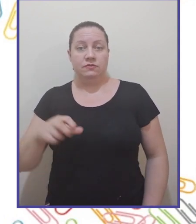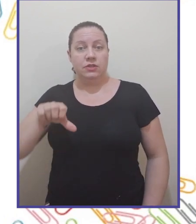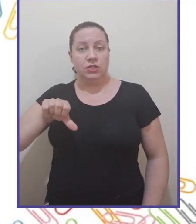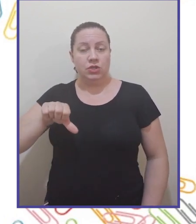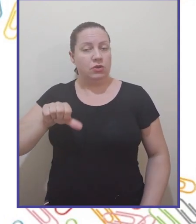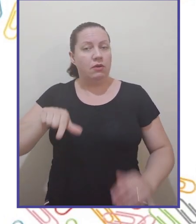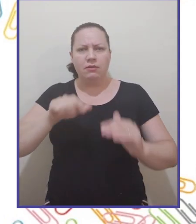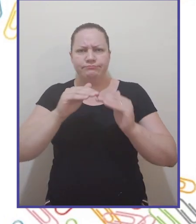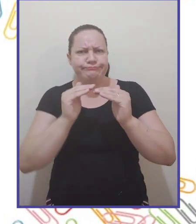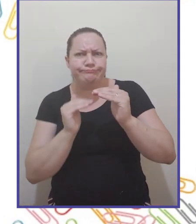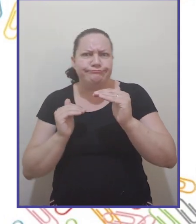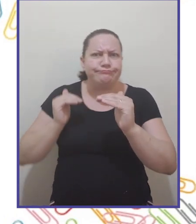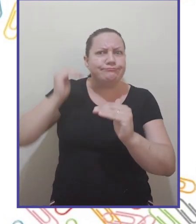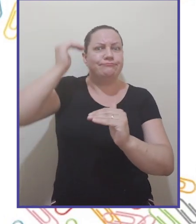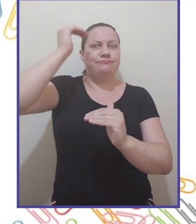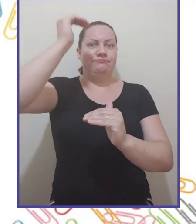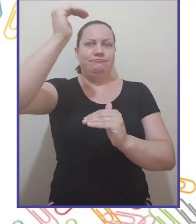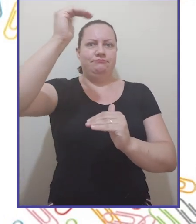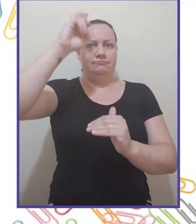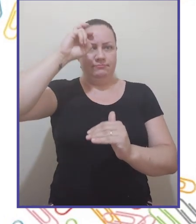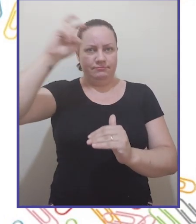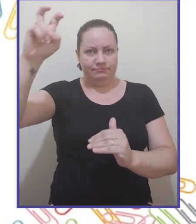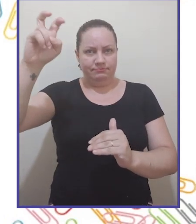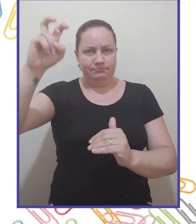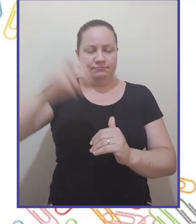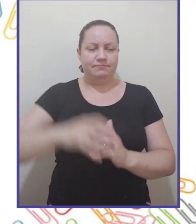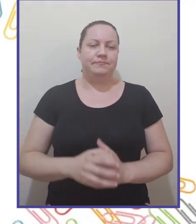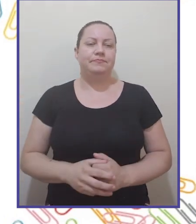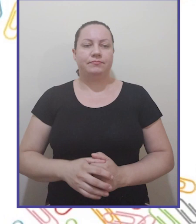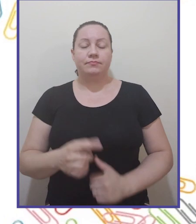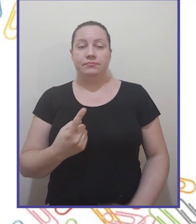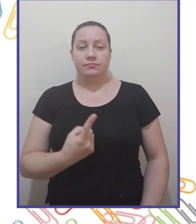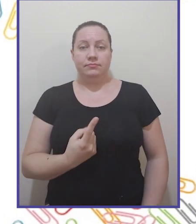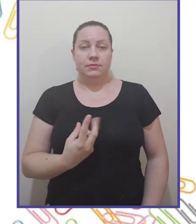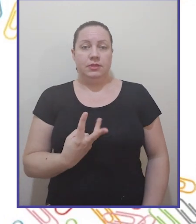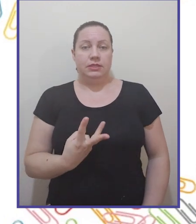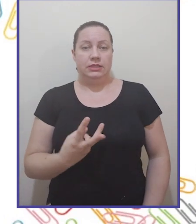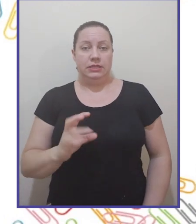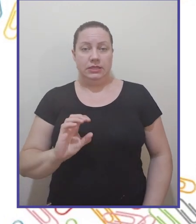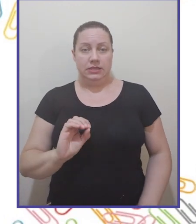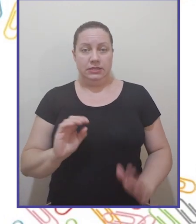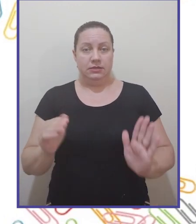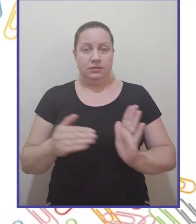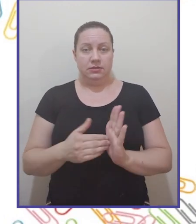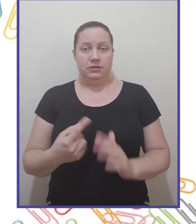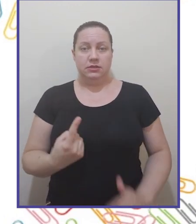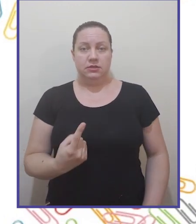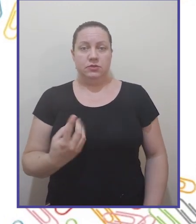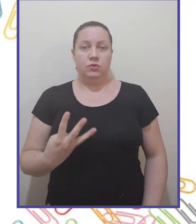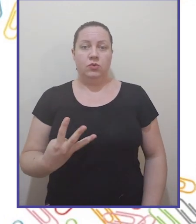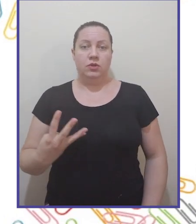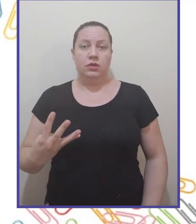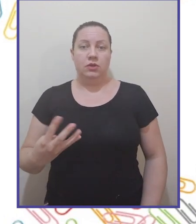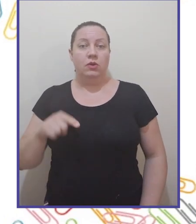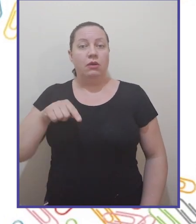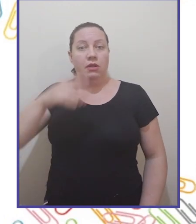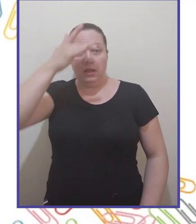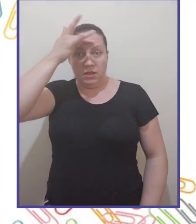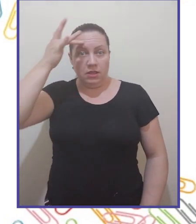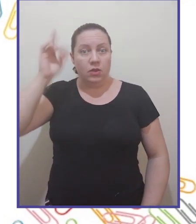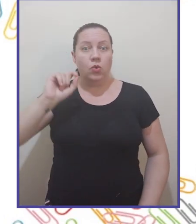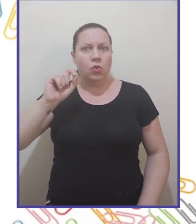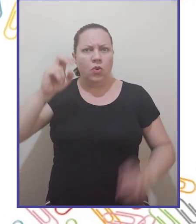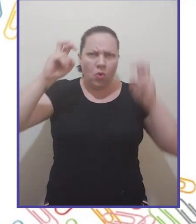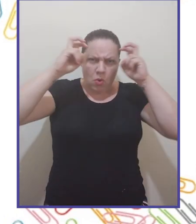considerados acima da média. De 130 a 144 são considerados pessoas